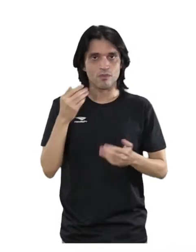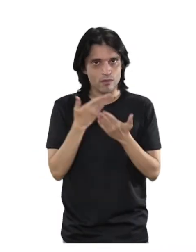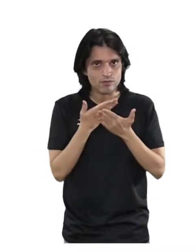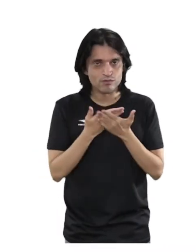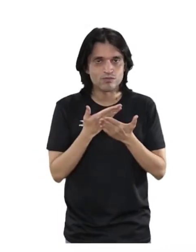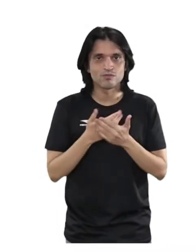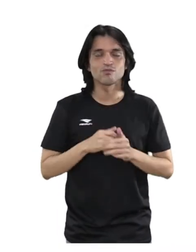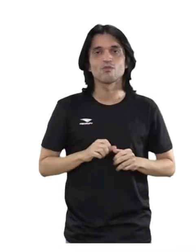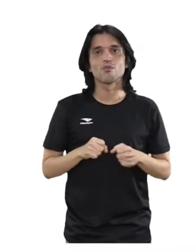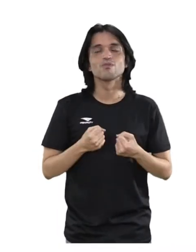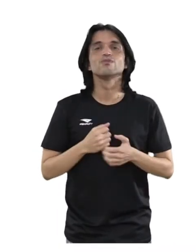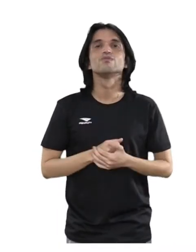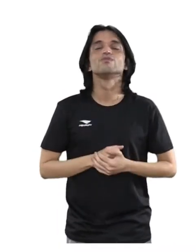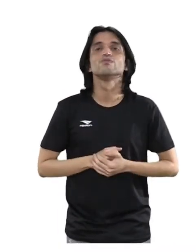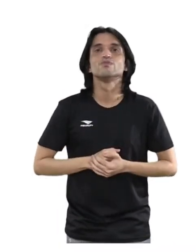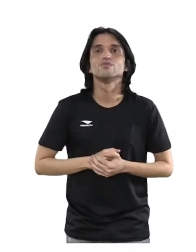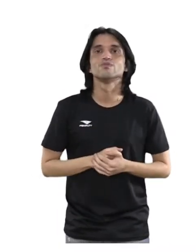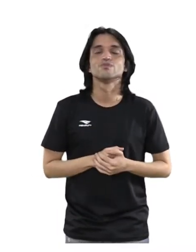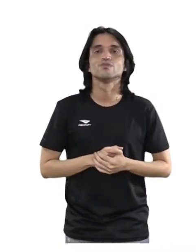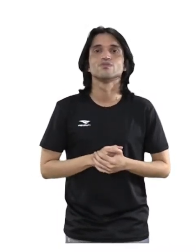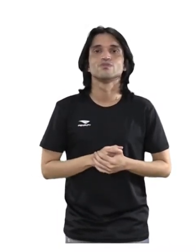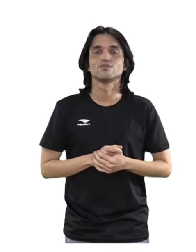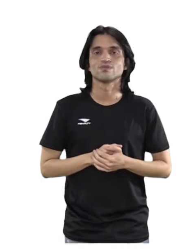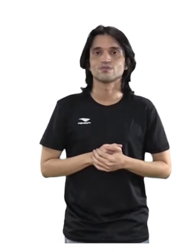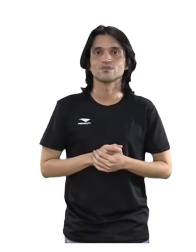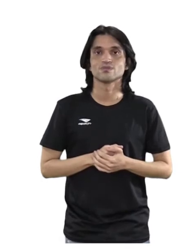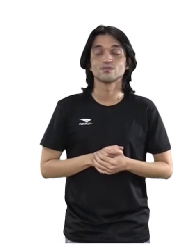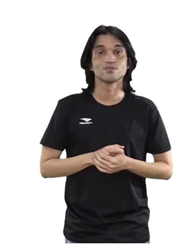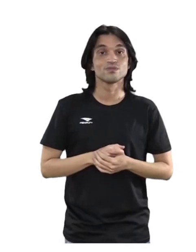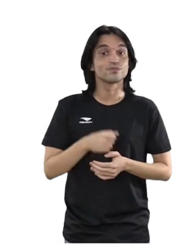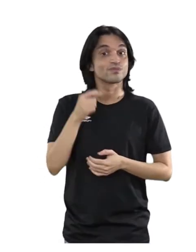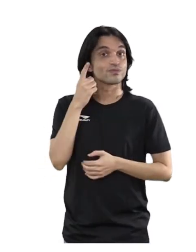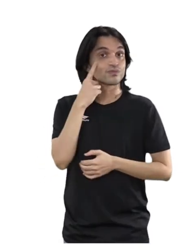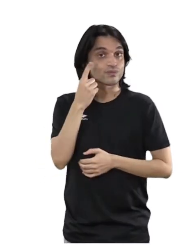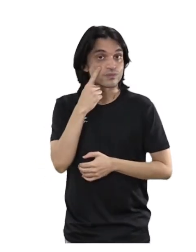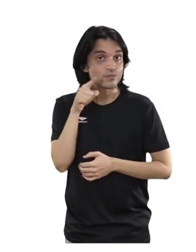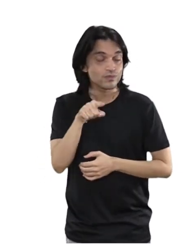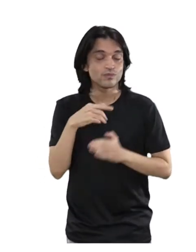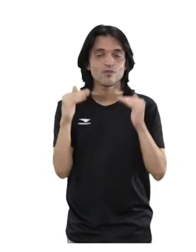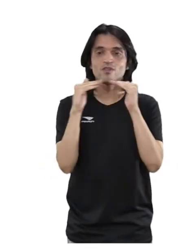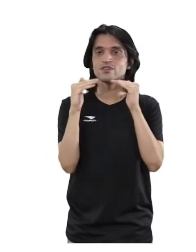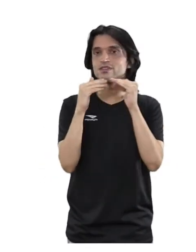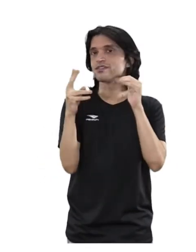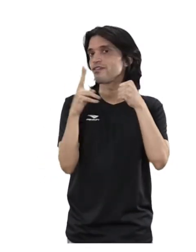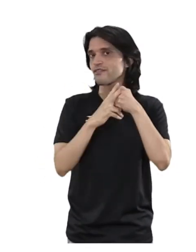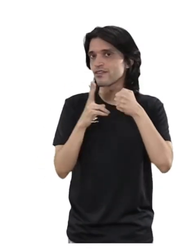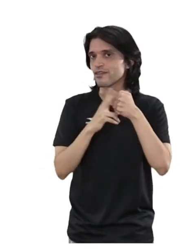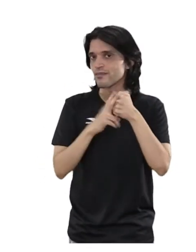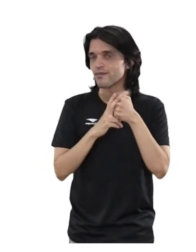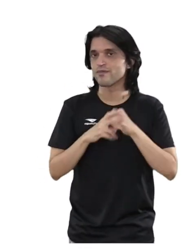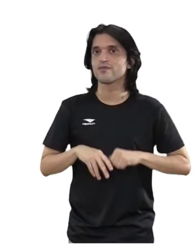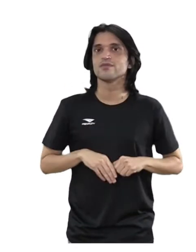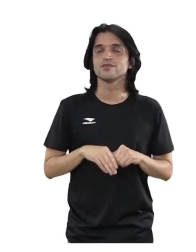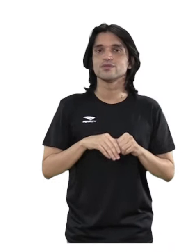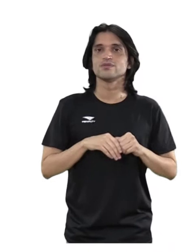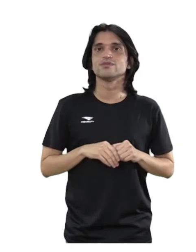Vejamos agora a concordância verbal. É quando o verbo se flexiona para concordar com o seu sujeito.